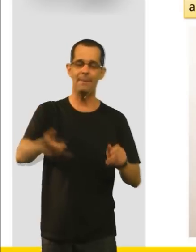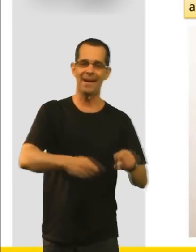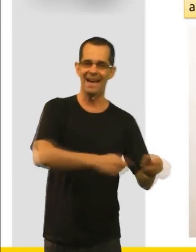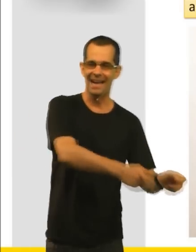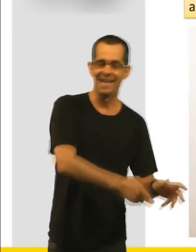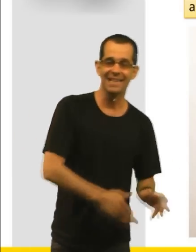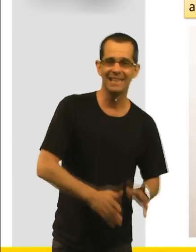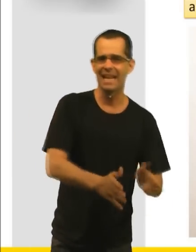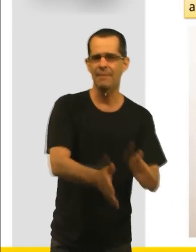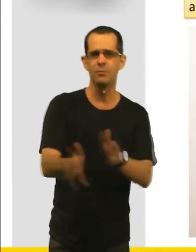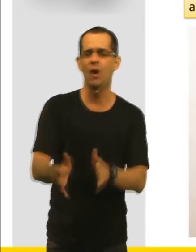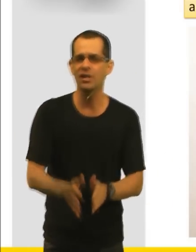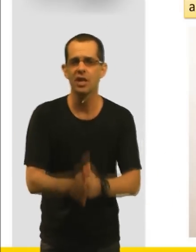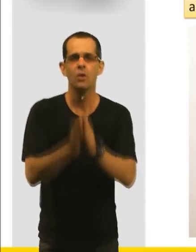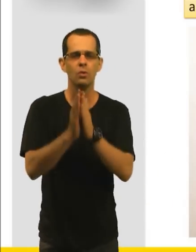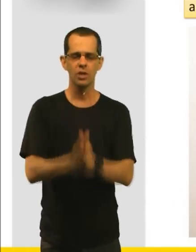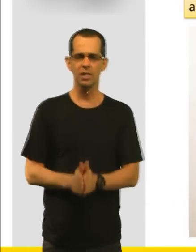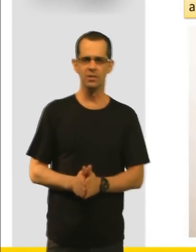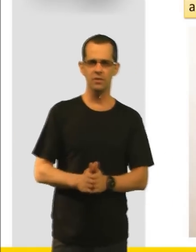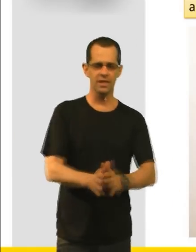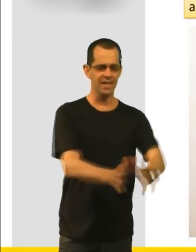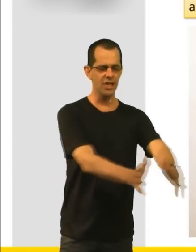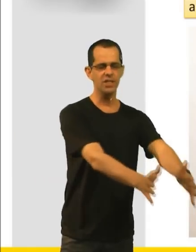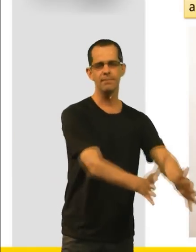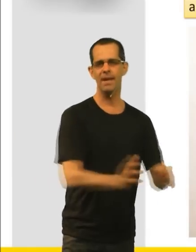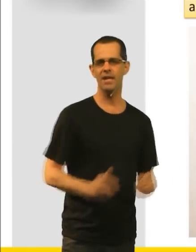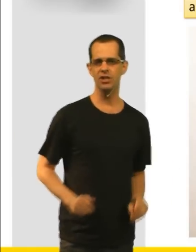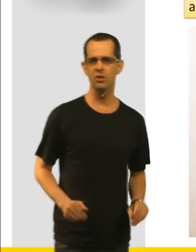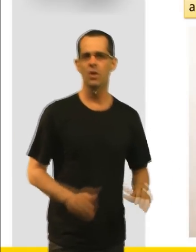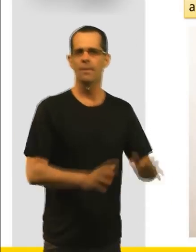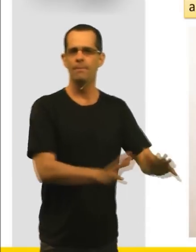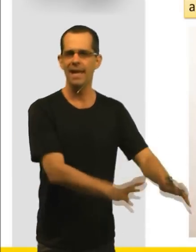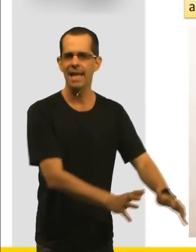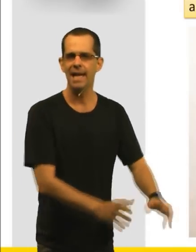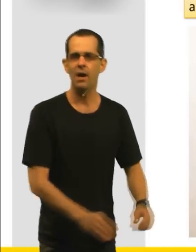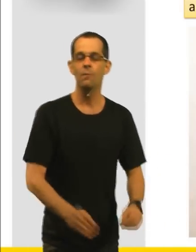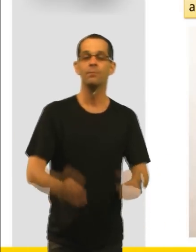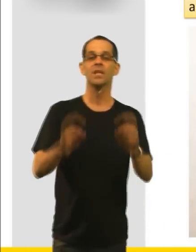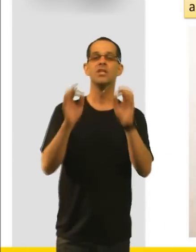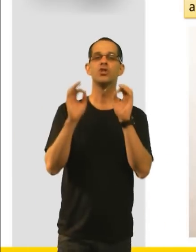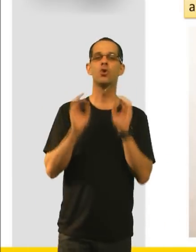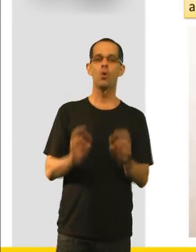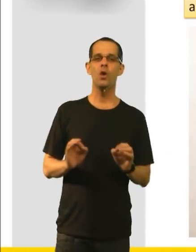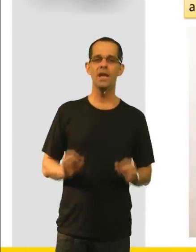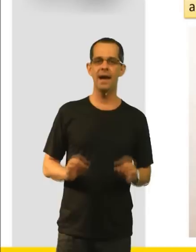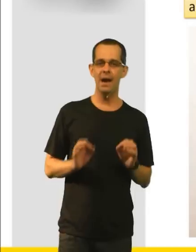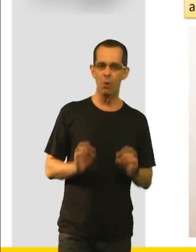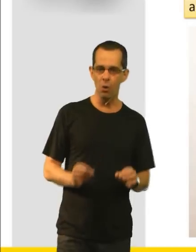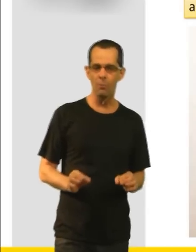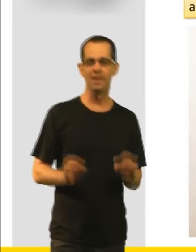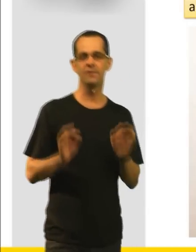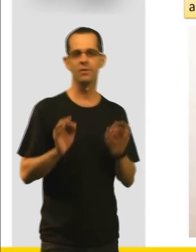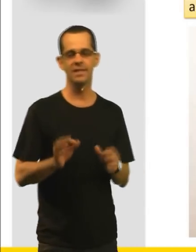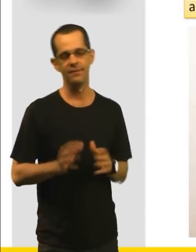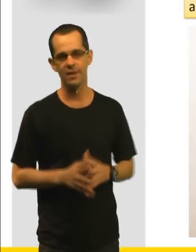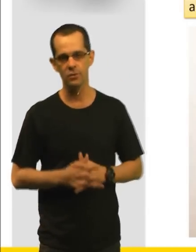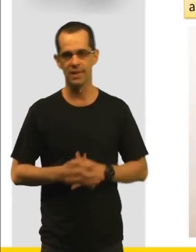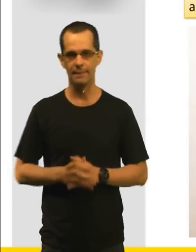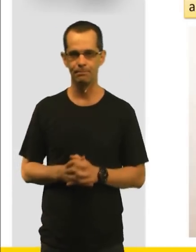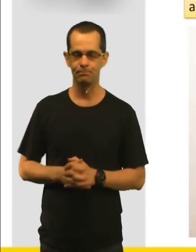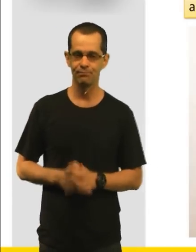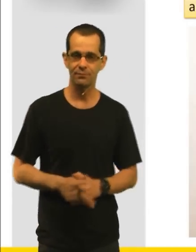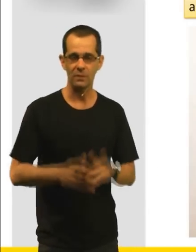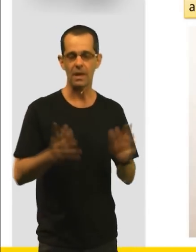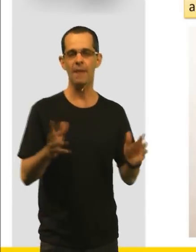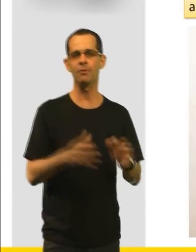depois apagar a caneta, lápis, borracha, utilize isso daí, deixa separadinho, bem legal. Escolha a roupa que você vai